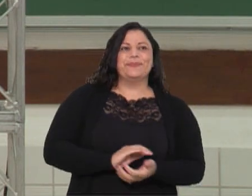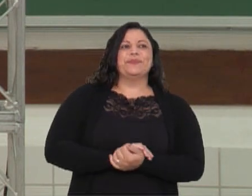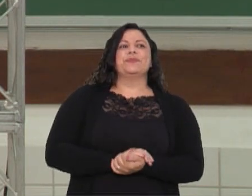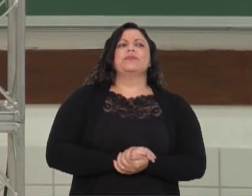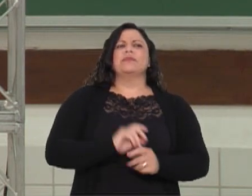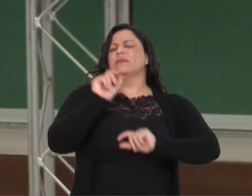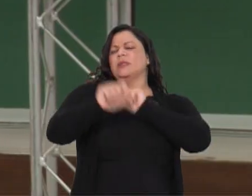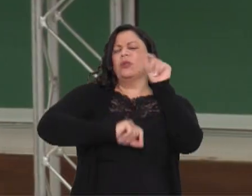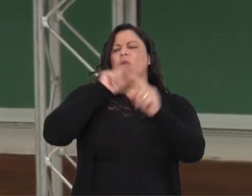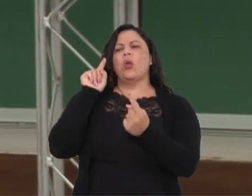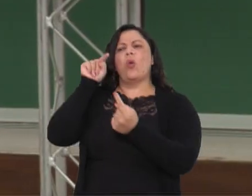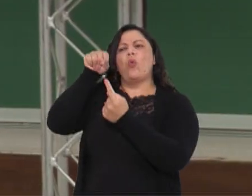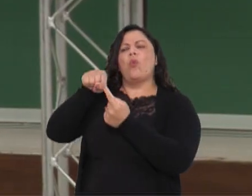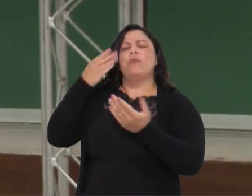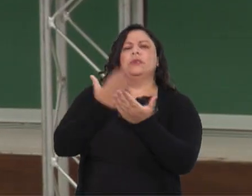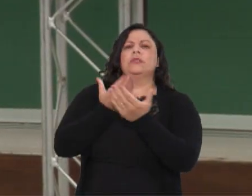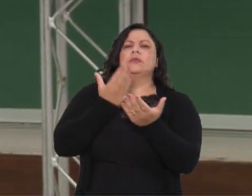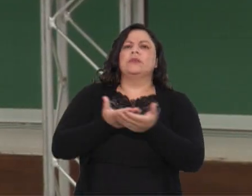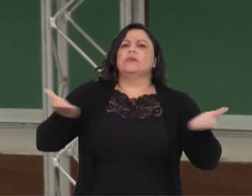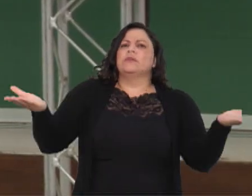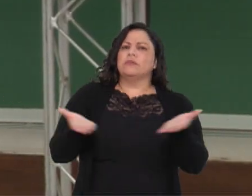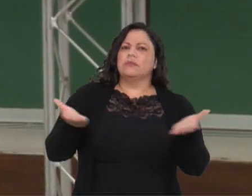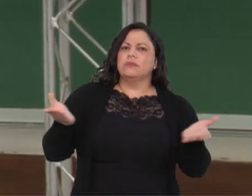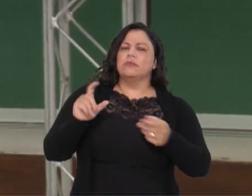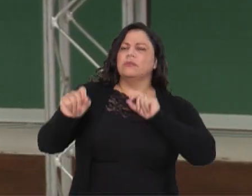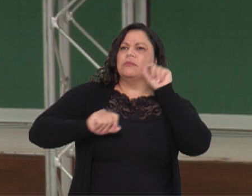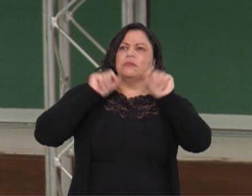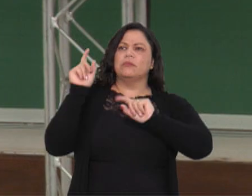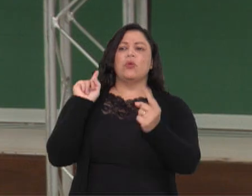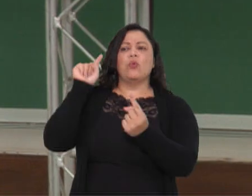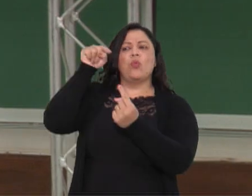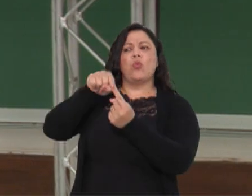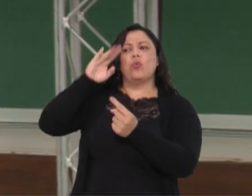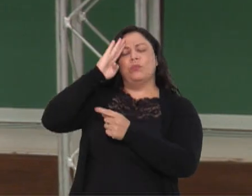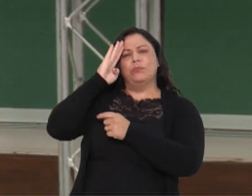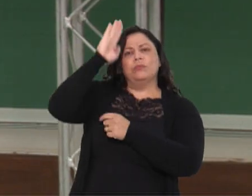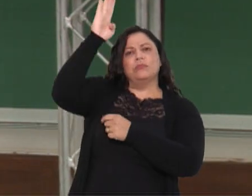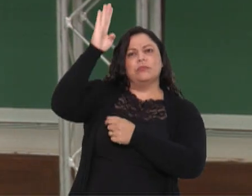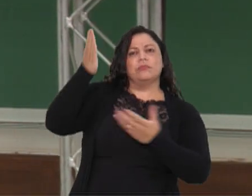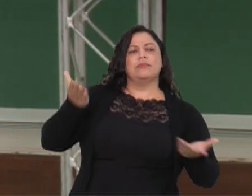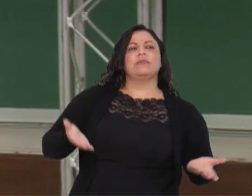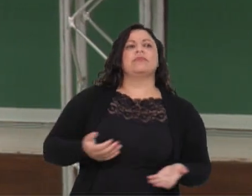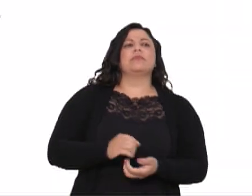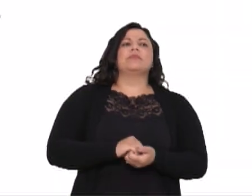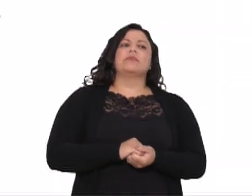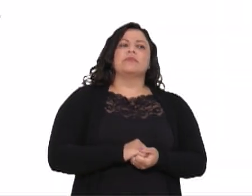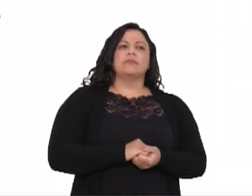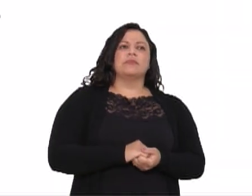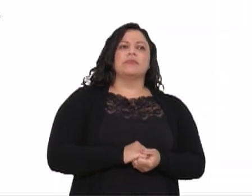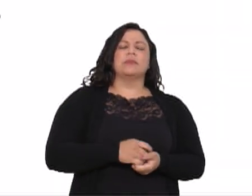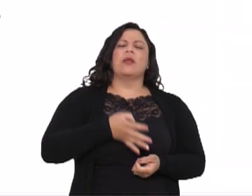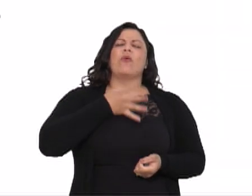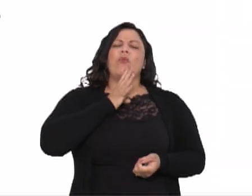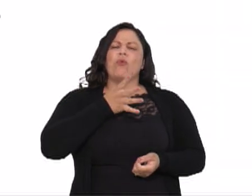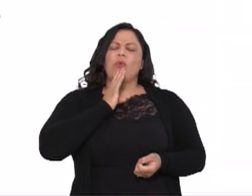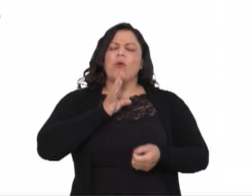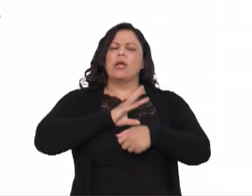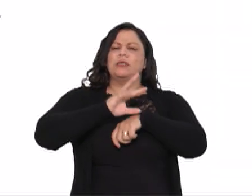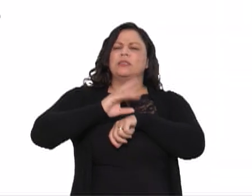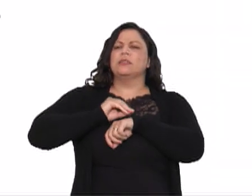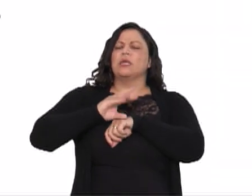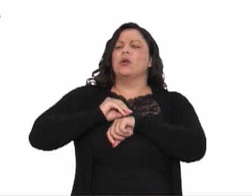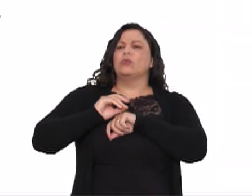E quais são os objetivos dessa nossa aula? Então, os objetivos principais são conhecer a estrutura do